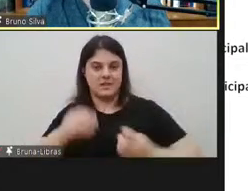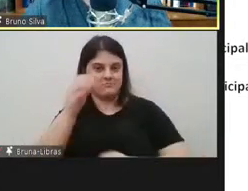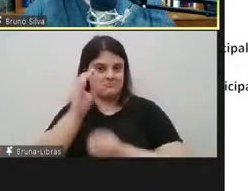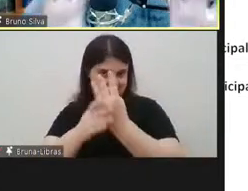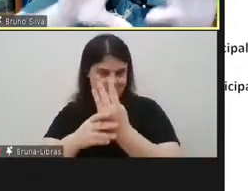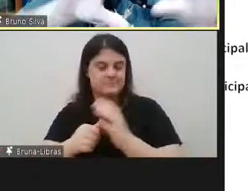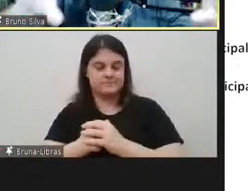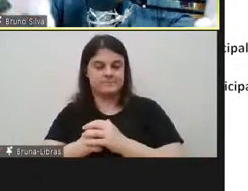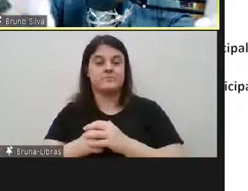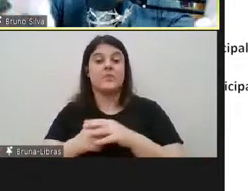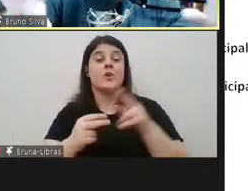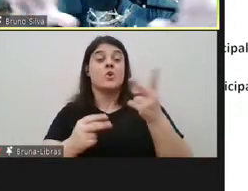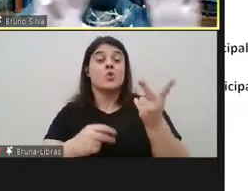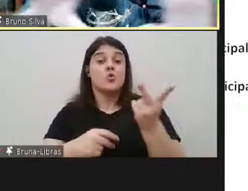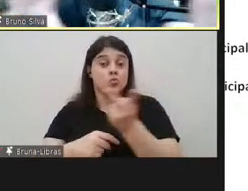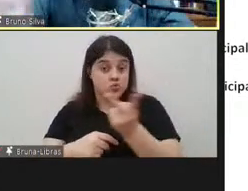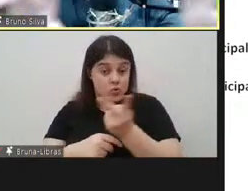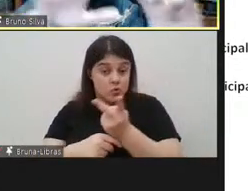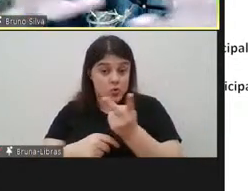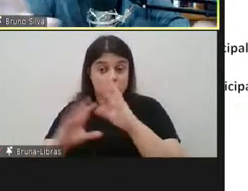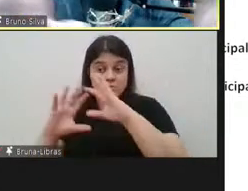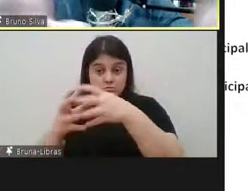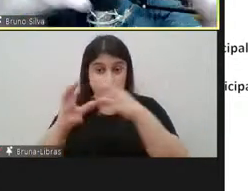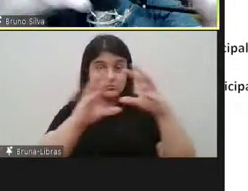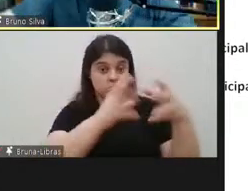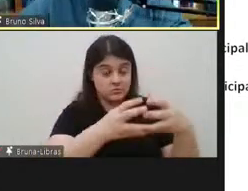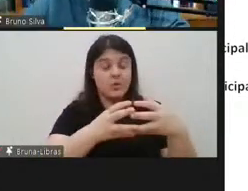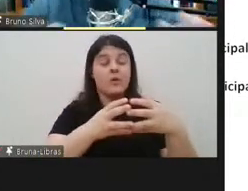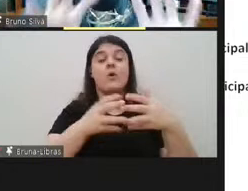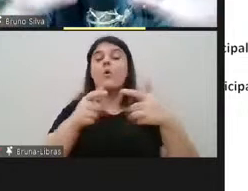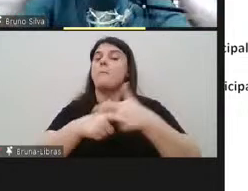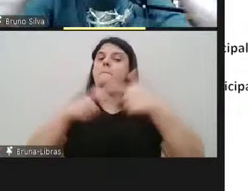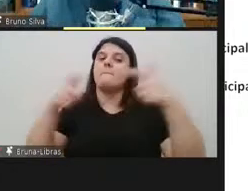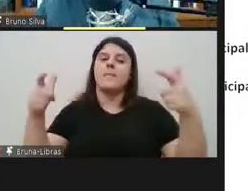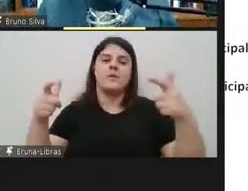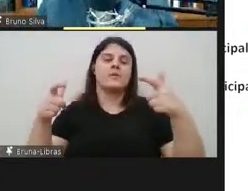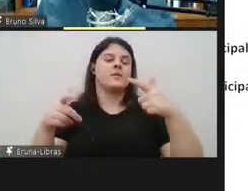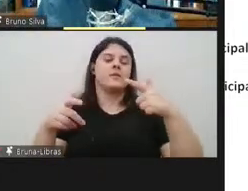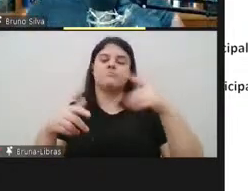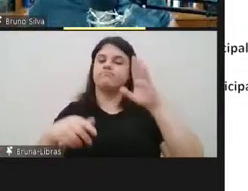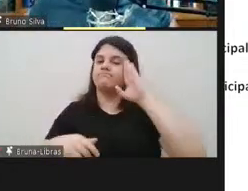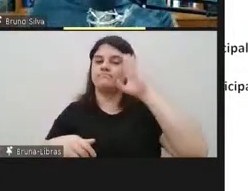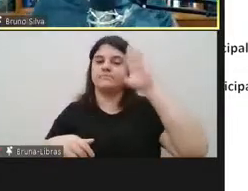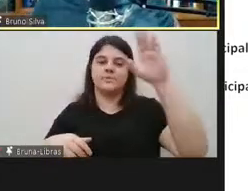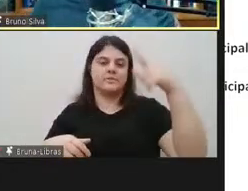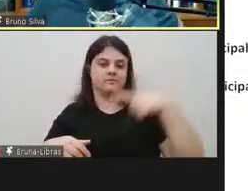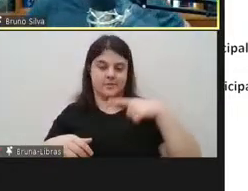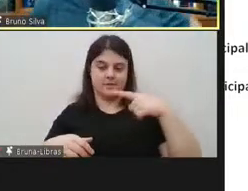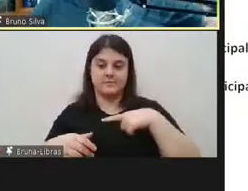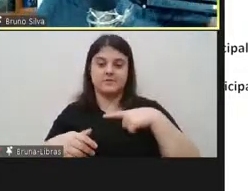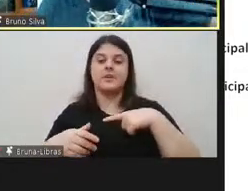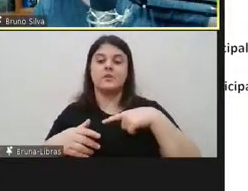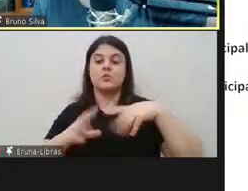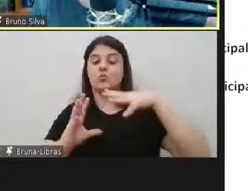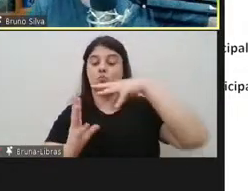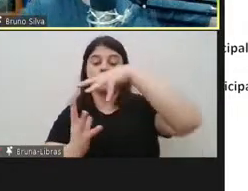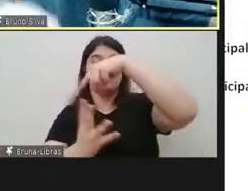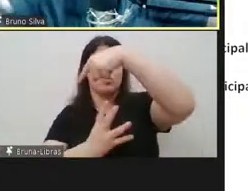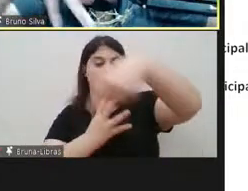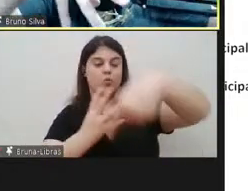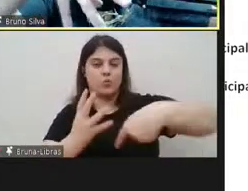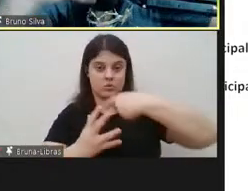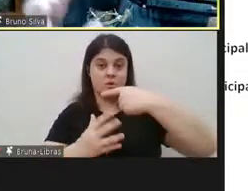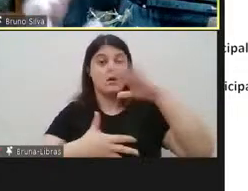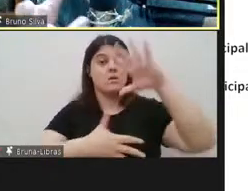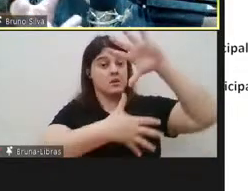perfeito e esses dois Sistemas de governo são aqueles que serão os mais importantes mais fundamentais funcionamento da democracia no mundo como um todo